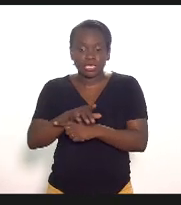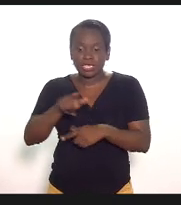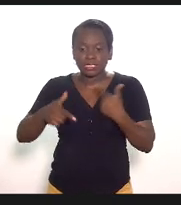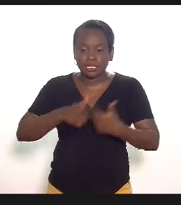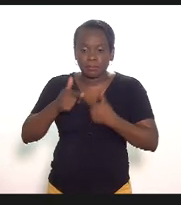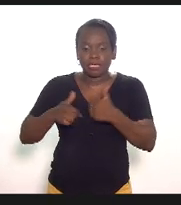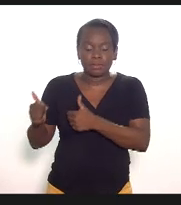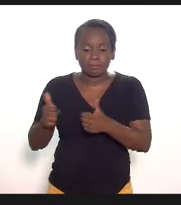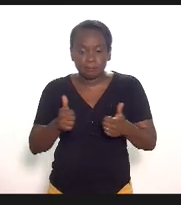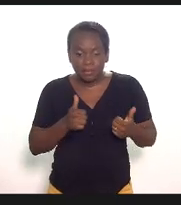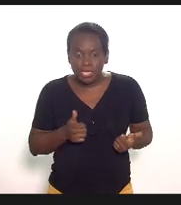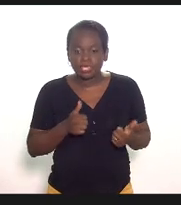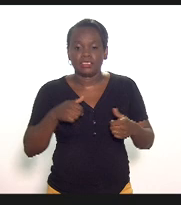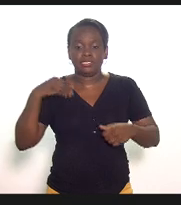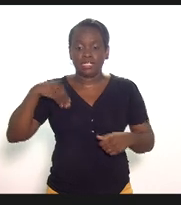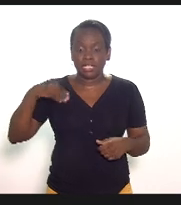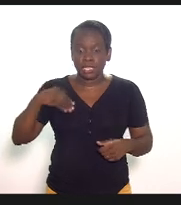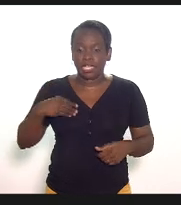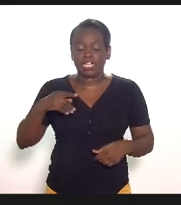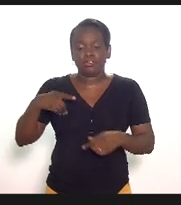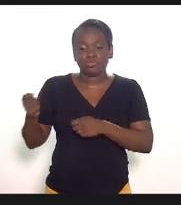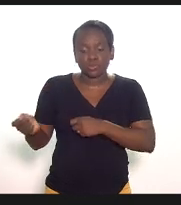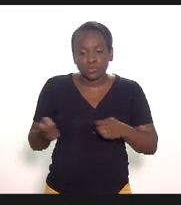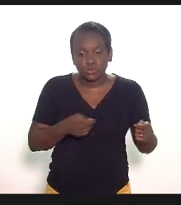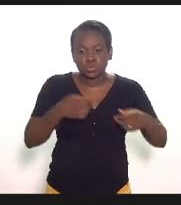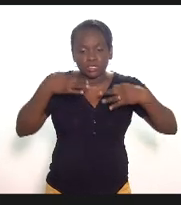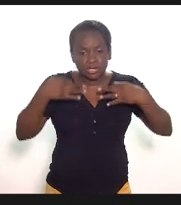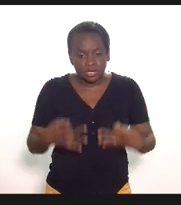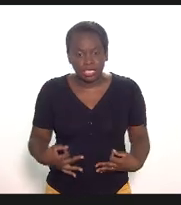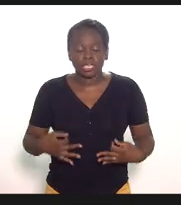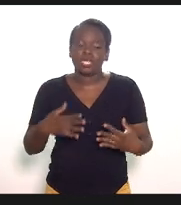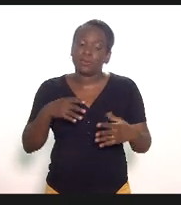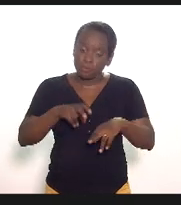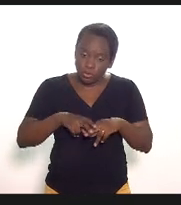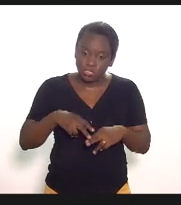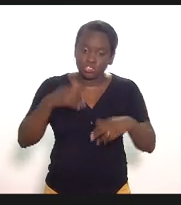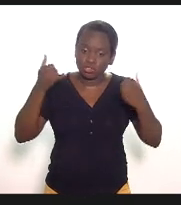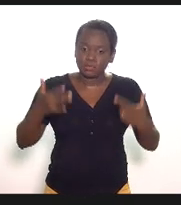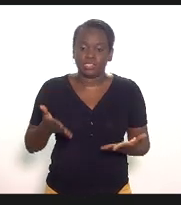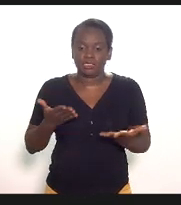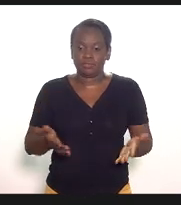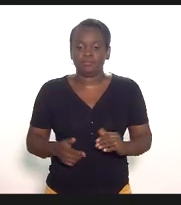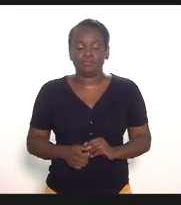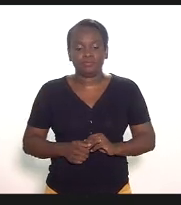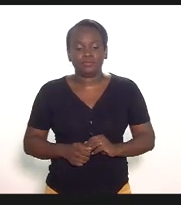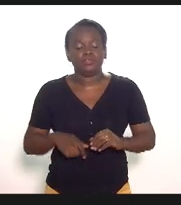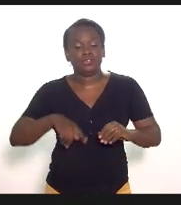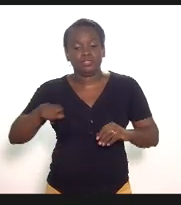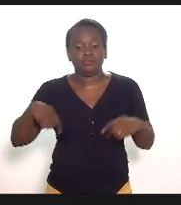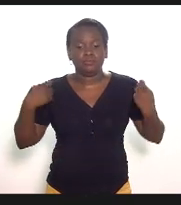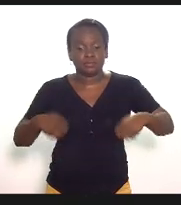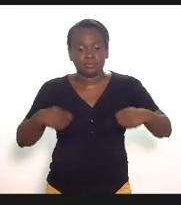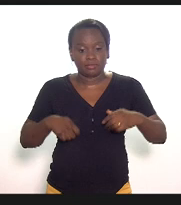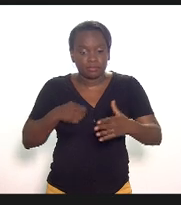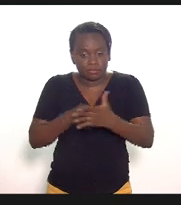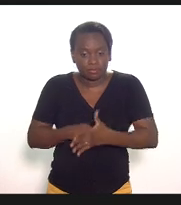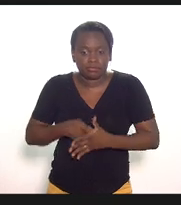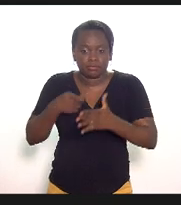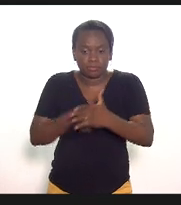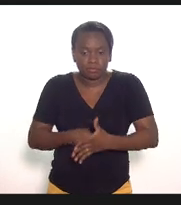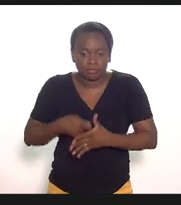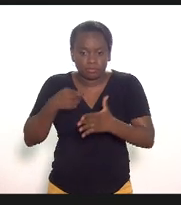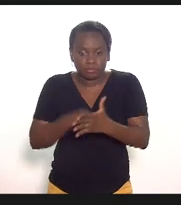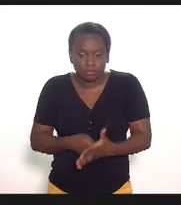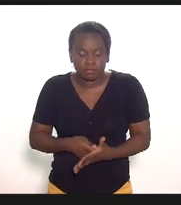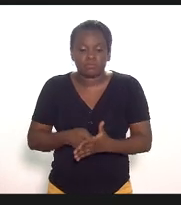trabalho, precisam de salários em dia. É disso que a gente está falando. Nós precisamos lutar.